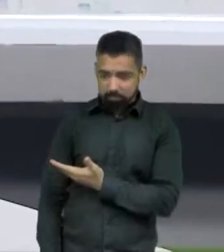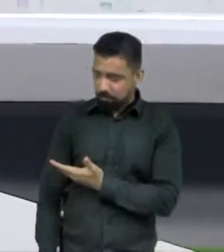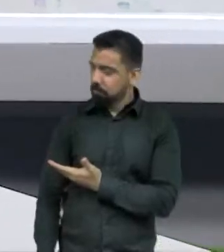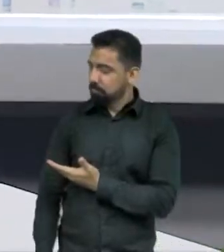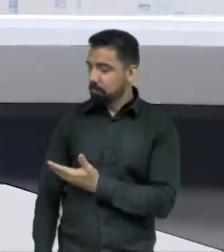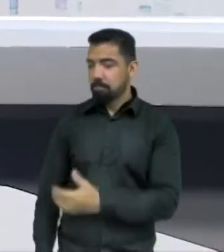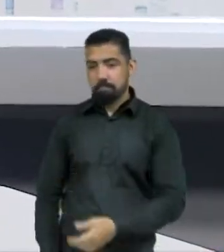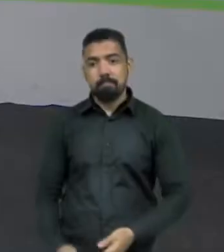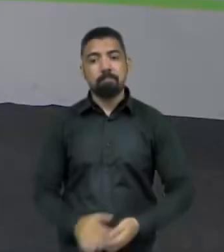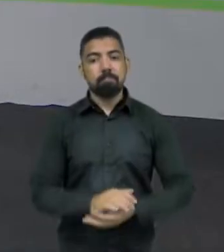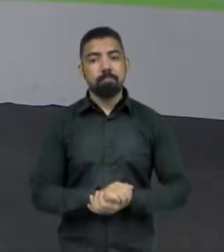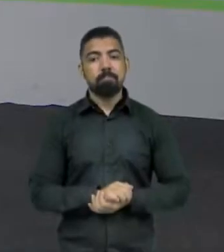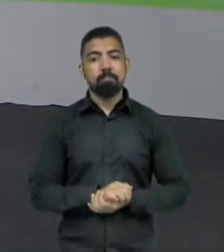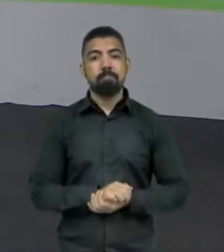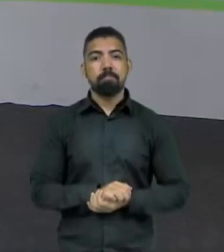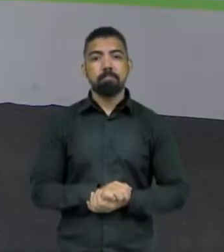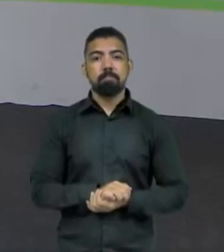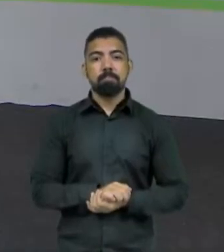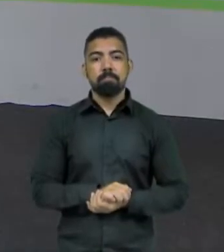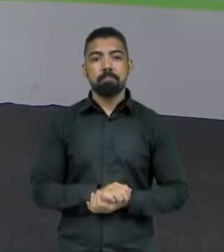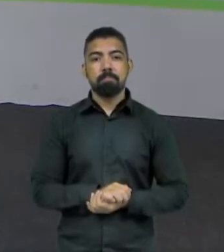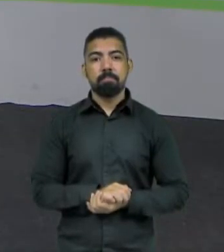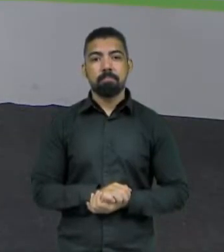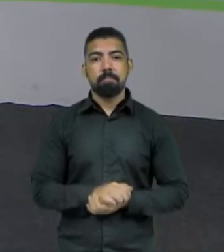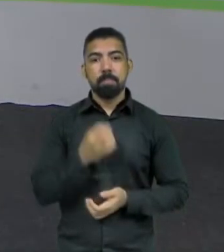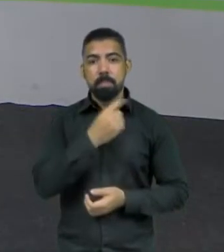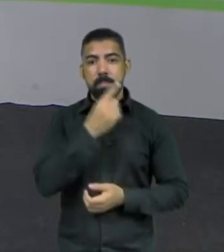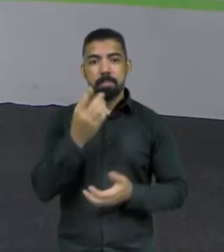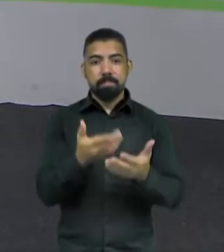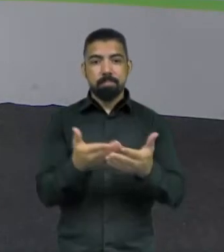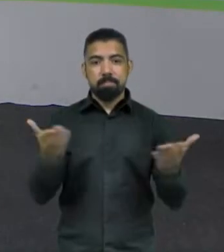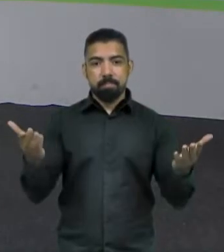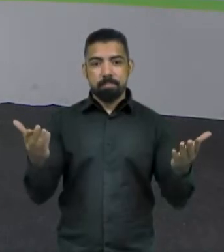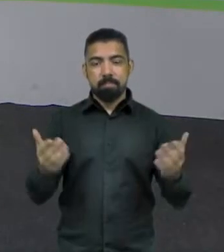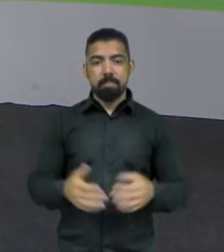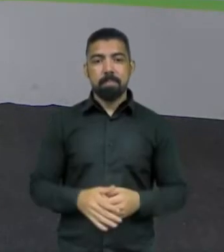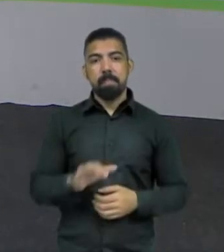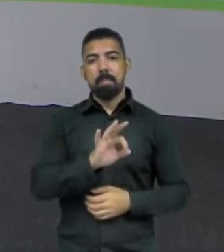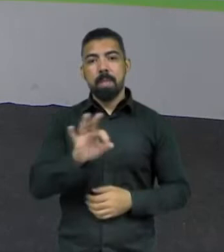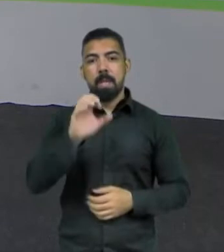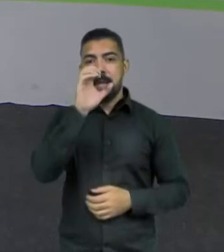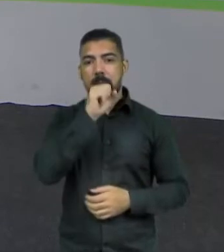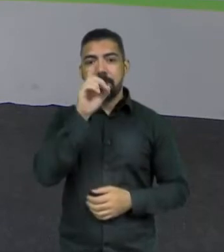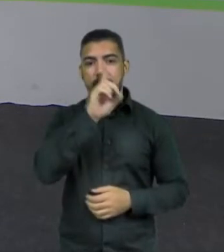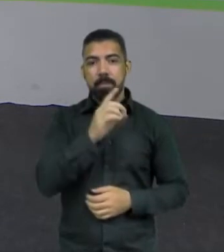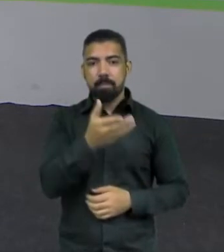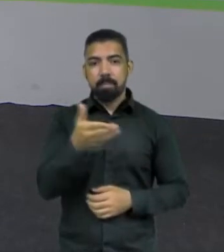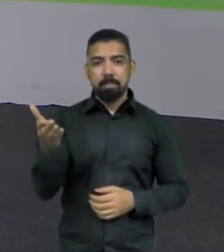al.ce.gov.br. Bom dia para você e um ótimo fim de semana.